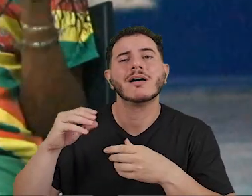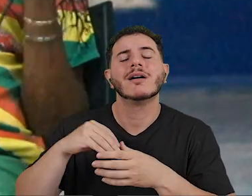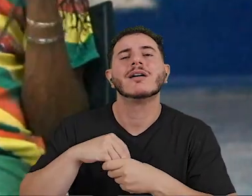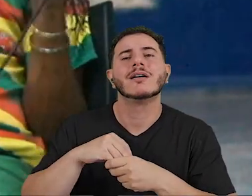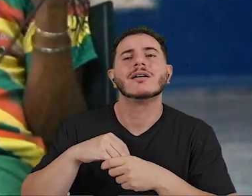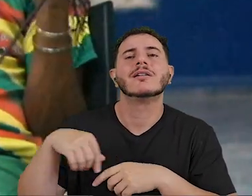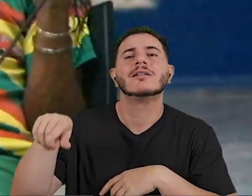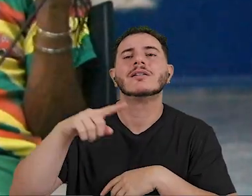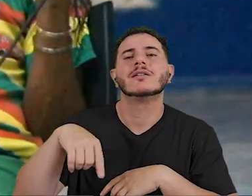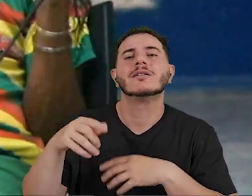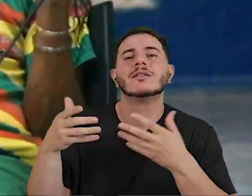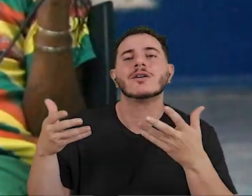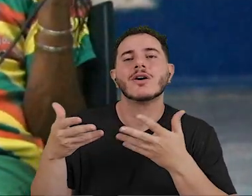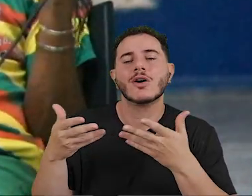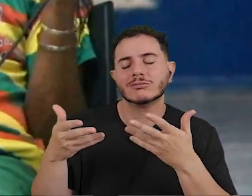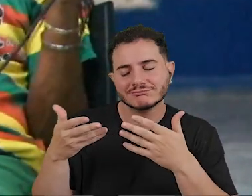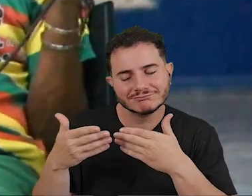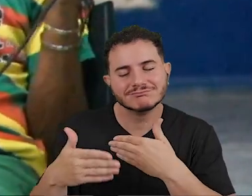Badawi,